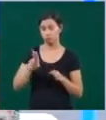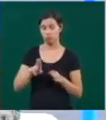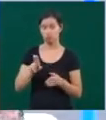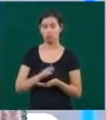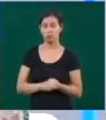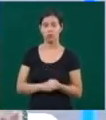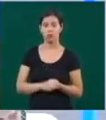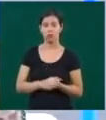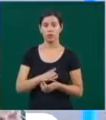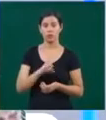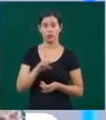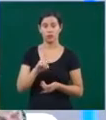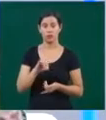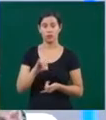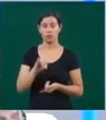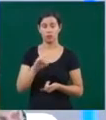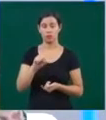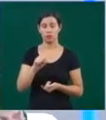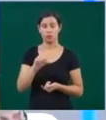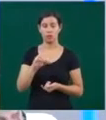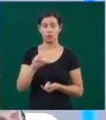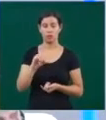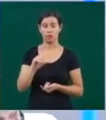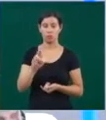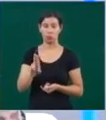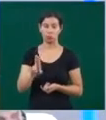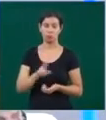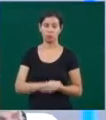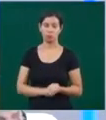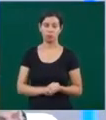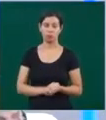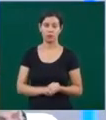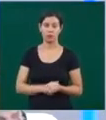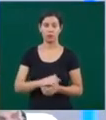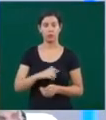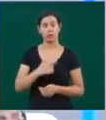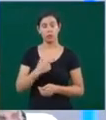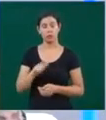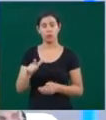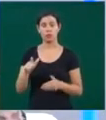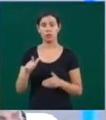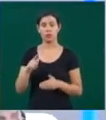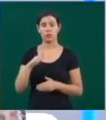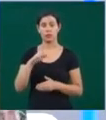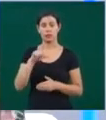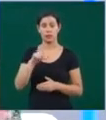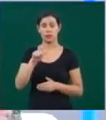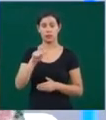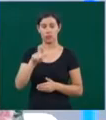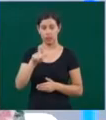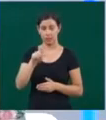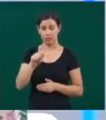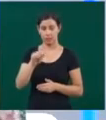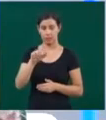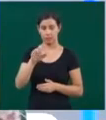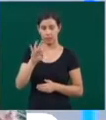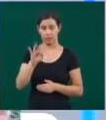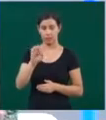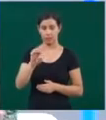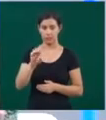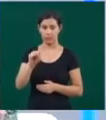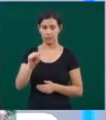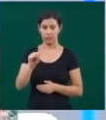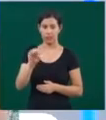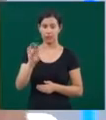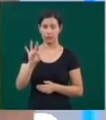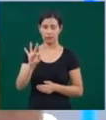deslocar de uberlândia bandas de uberlândia por exemplo desculpa por exemplo o lá de estranha urbanas estão produzindo